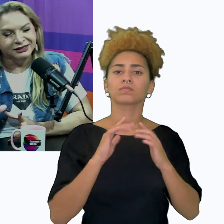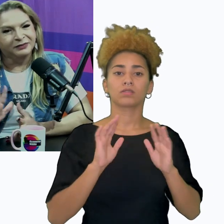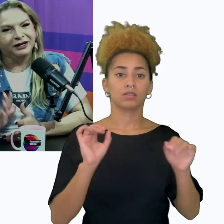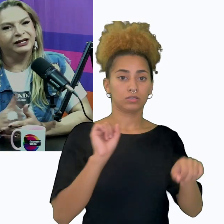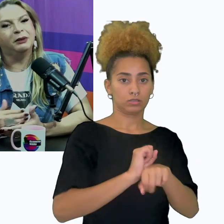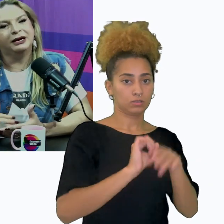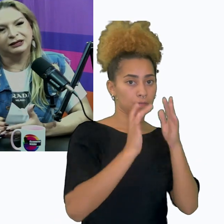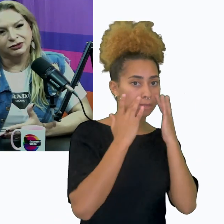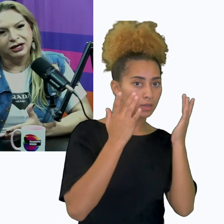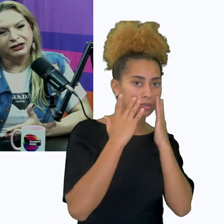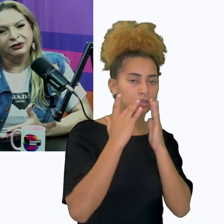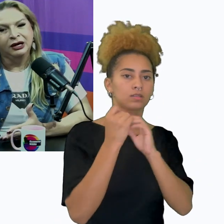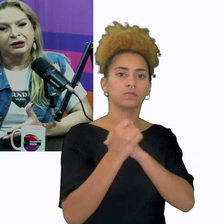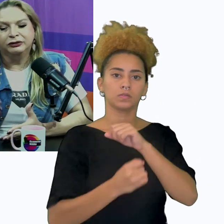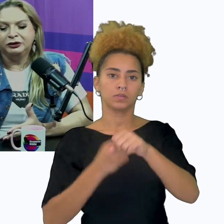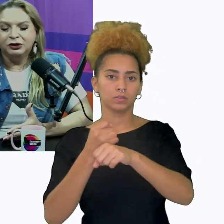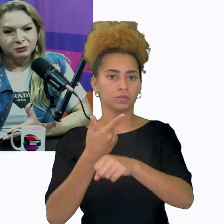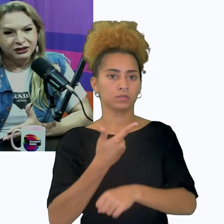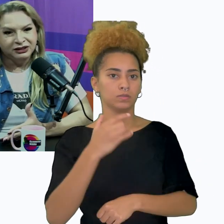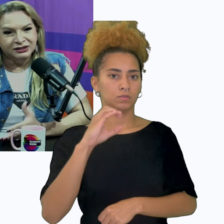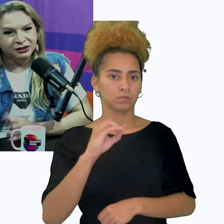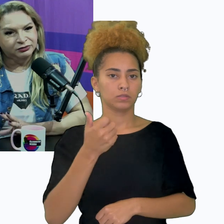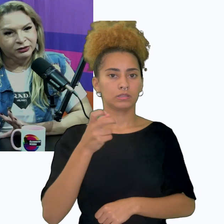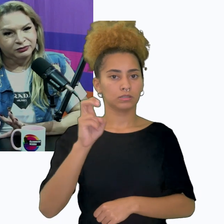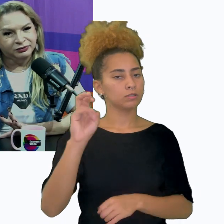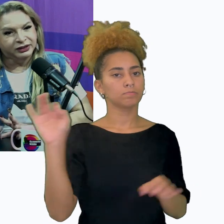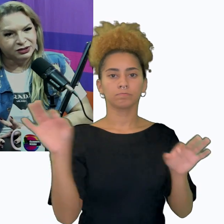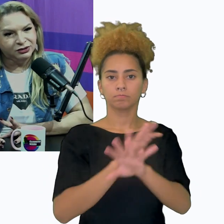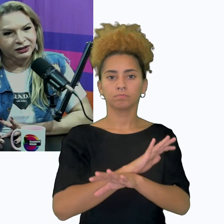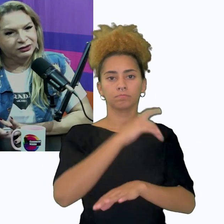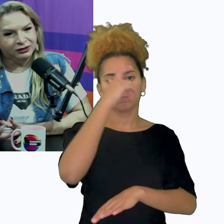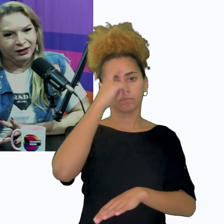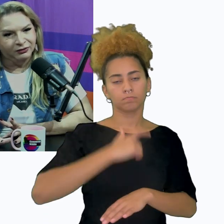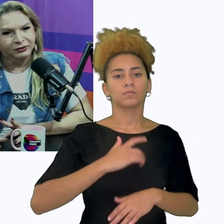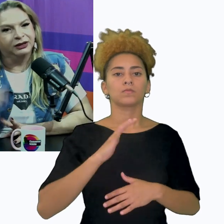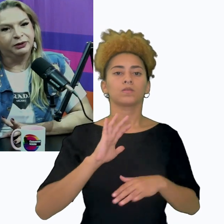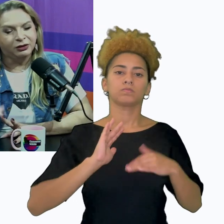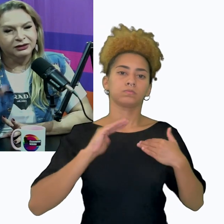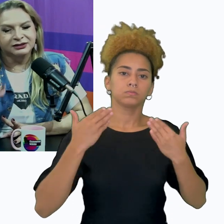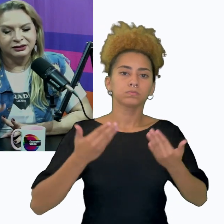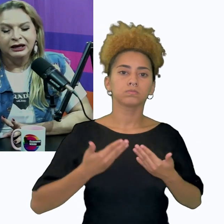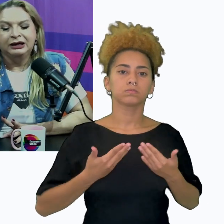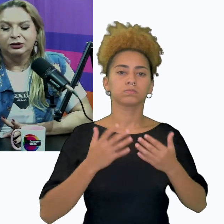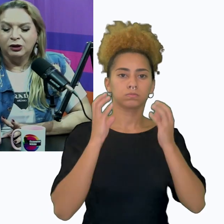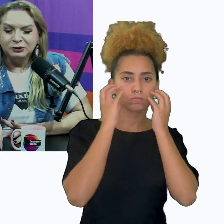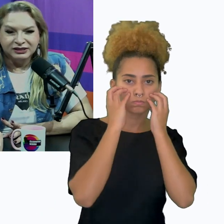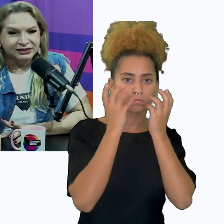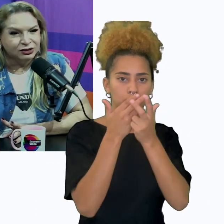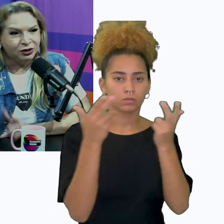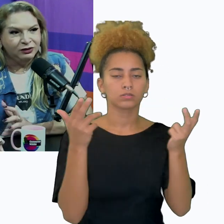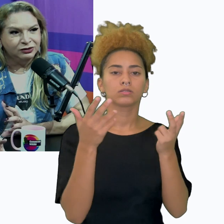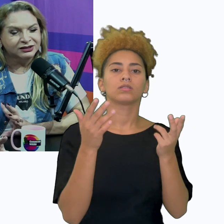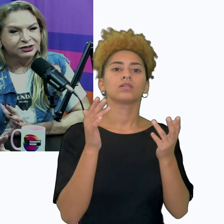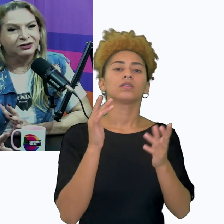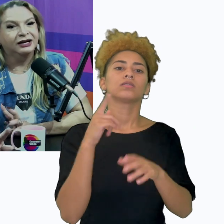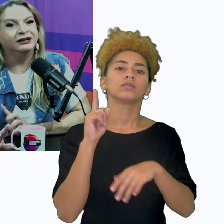ser. Aí deu uma parada no teatro. Quando foi em 2015, eu transicionei total. Coloquei prótese. Em 2016, só